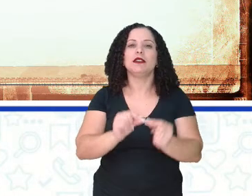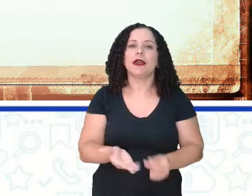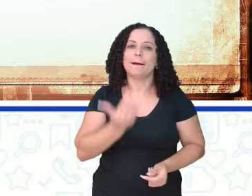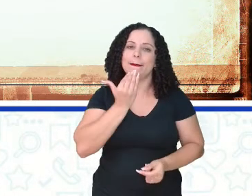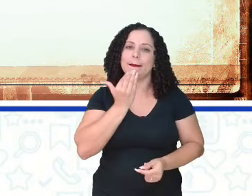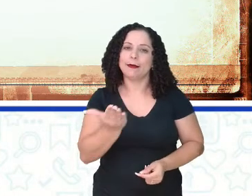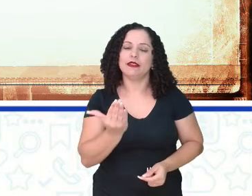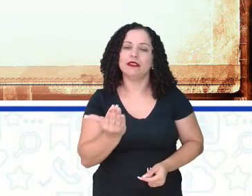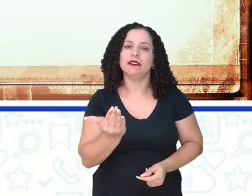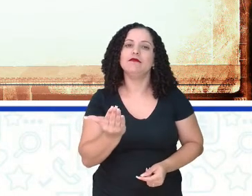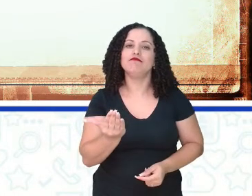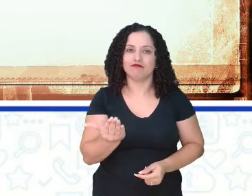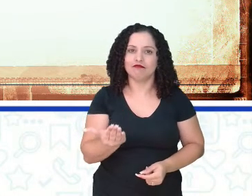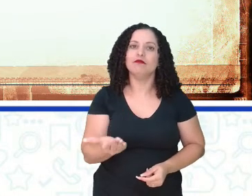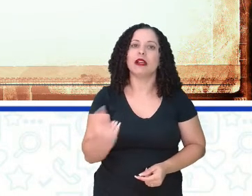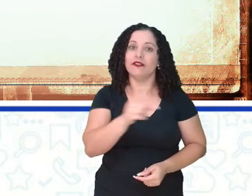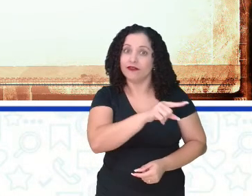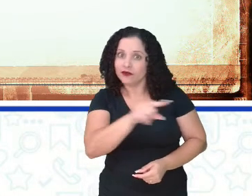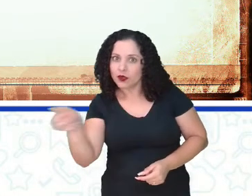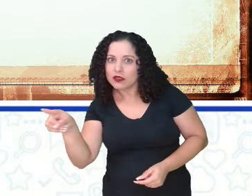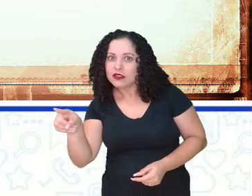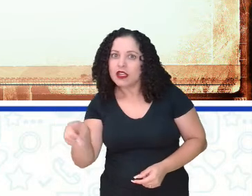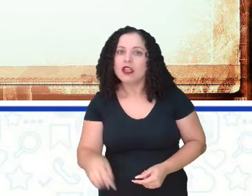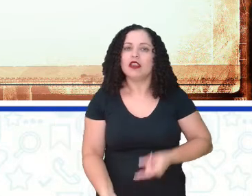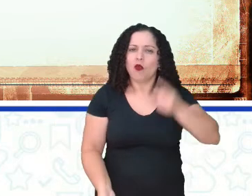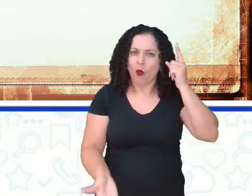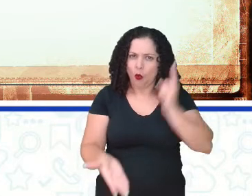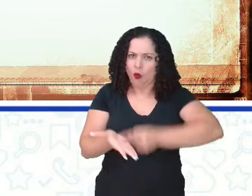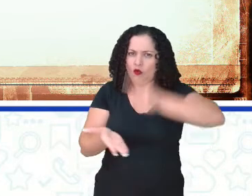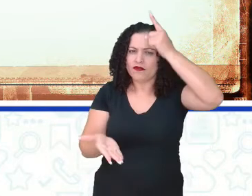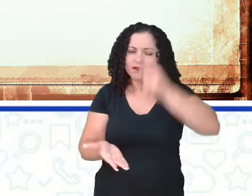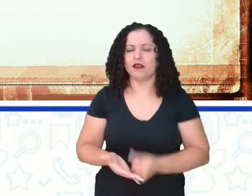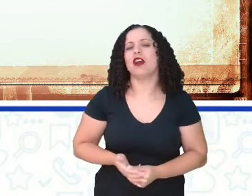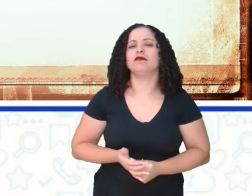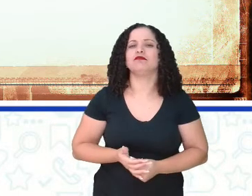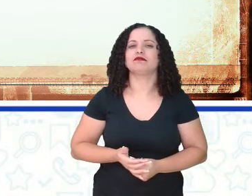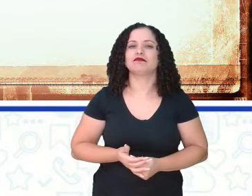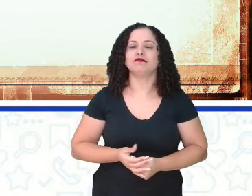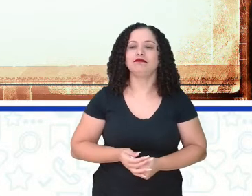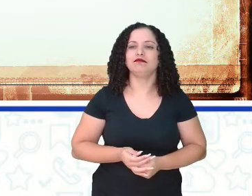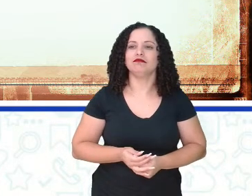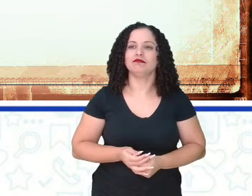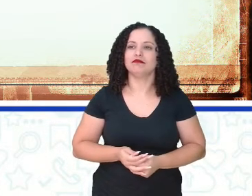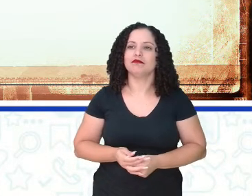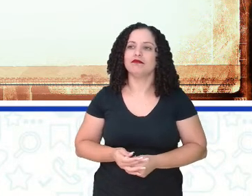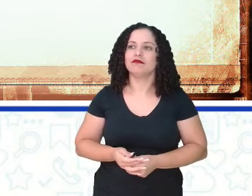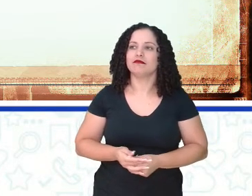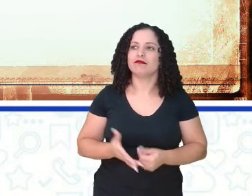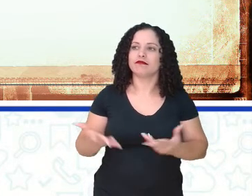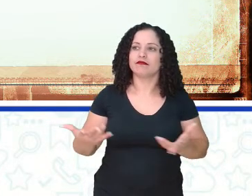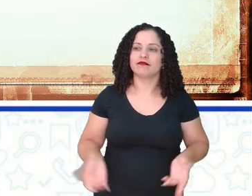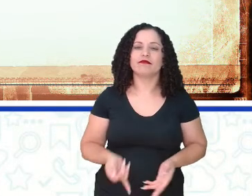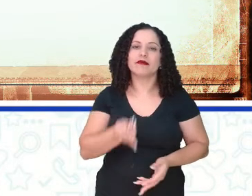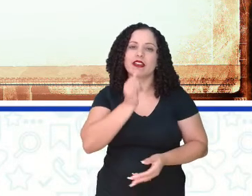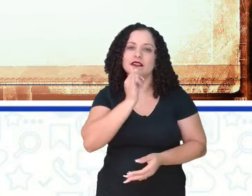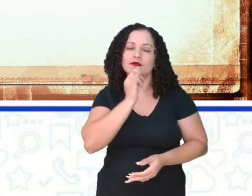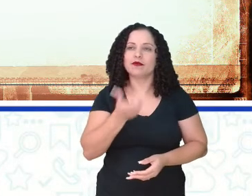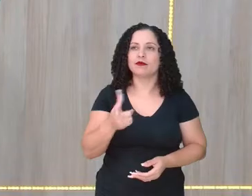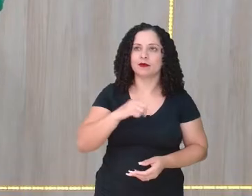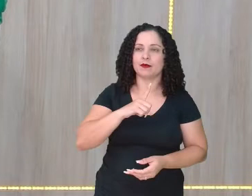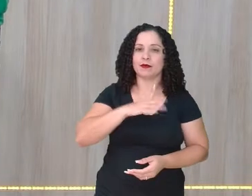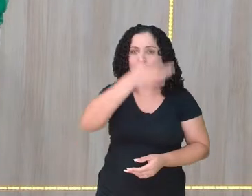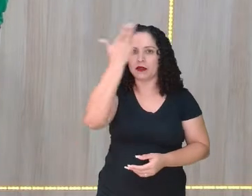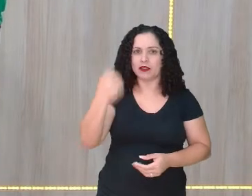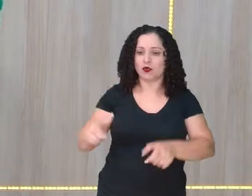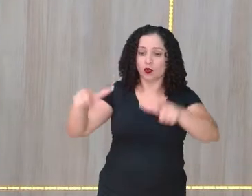repetir ou para alguém confirmar, alguém dizer. Por favor, está ali num lugar e alguém vai